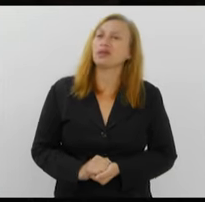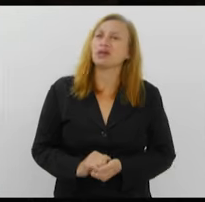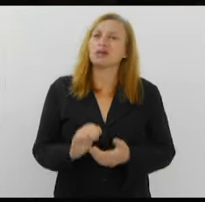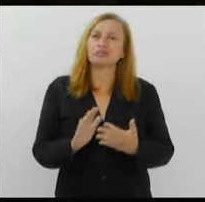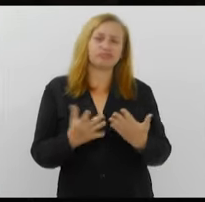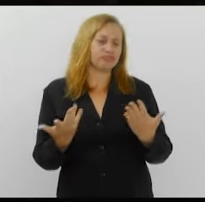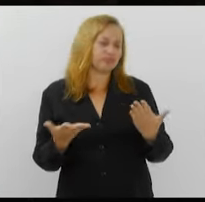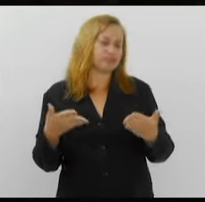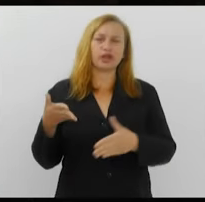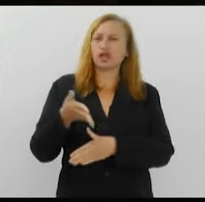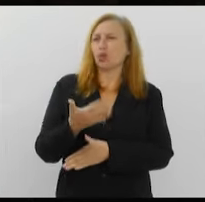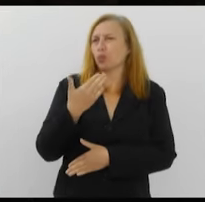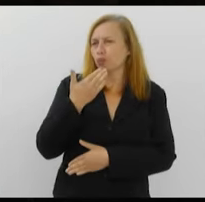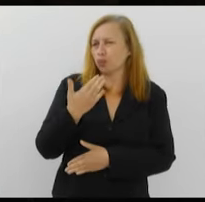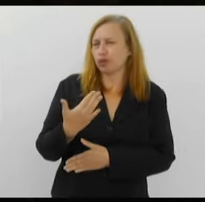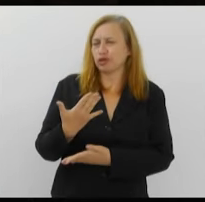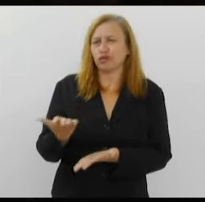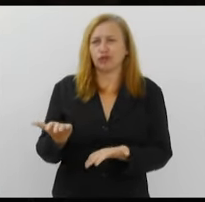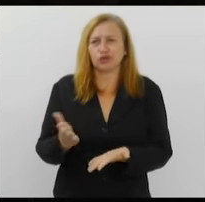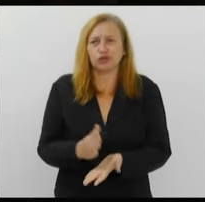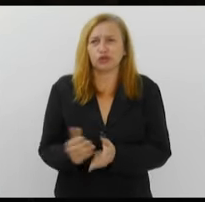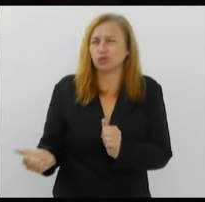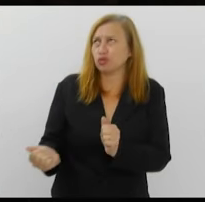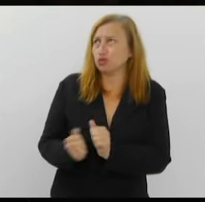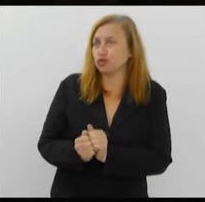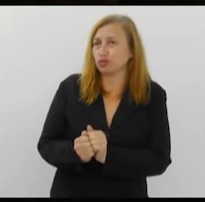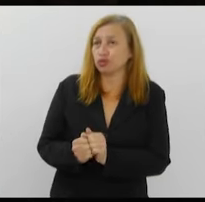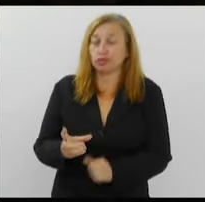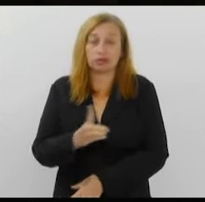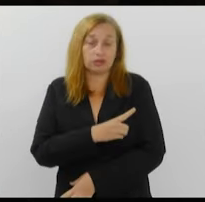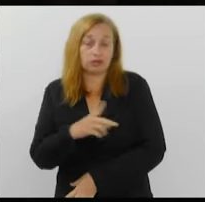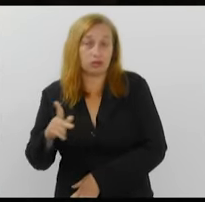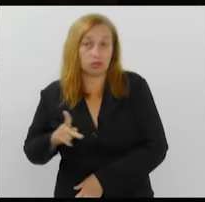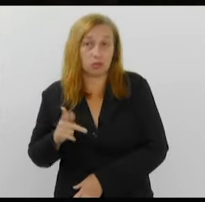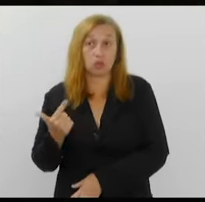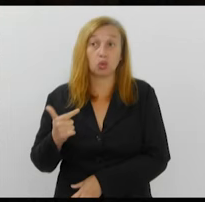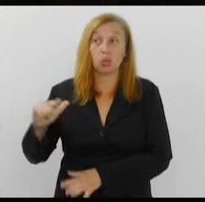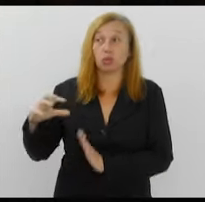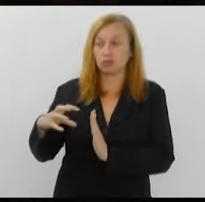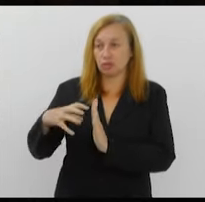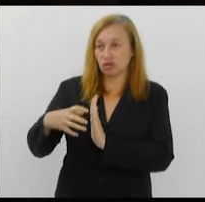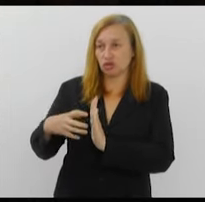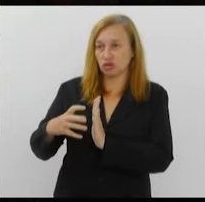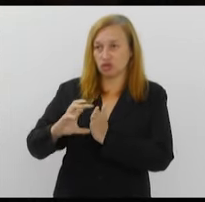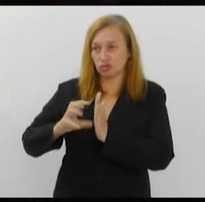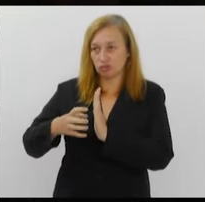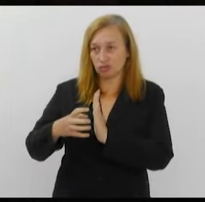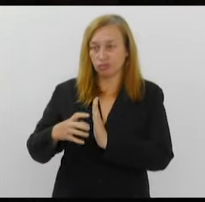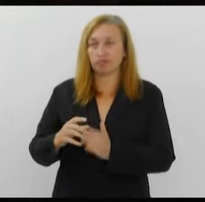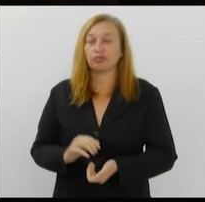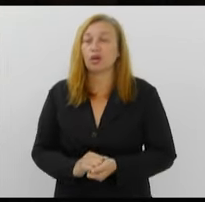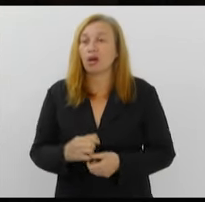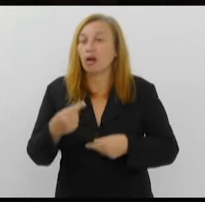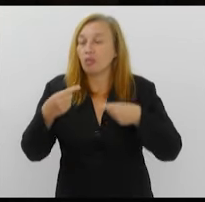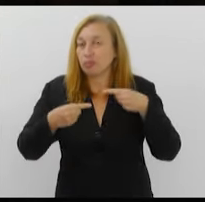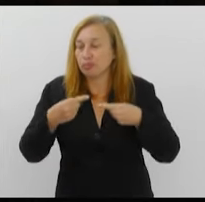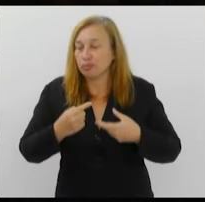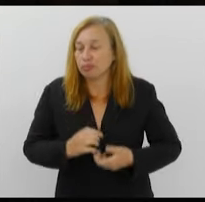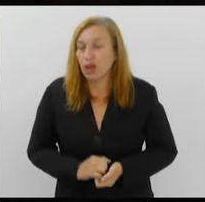entra com uma petição, juntamente com a Defensoria Pública e outro partido político, pedindo